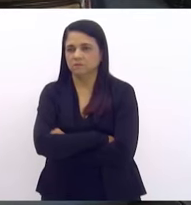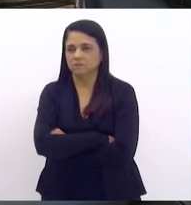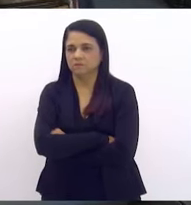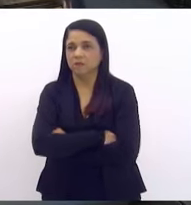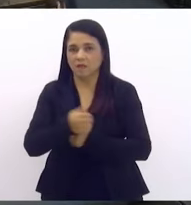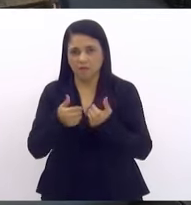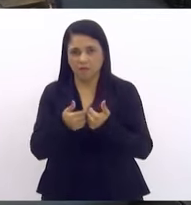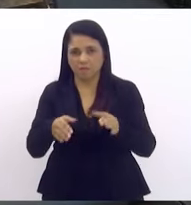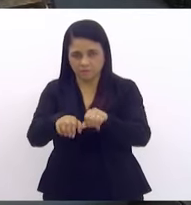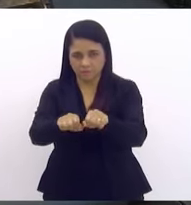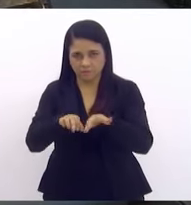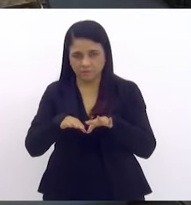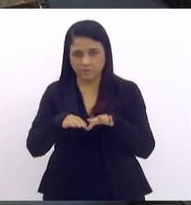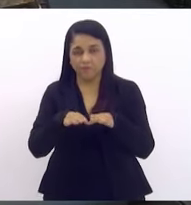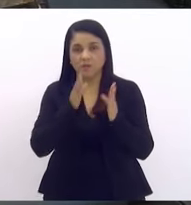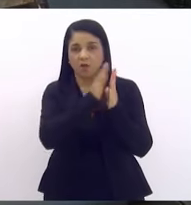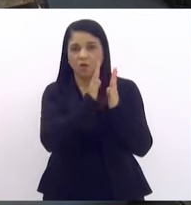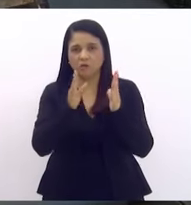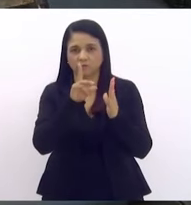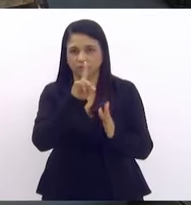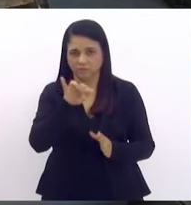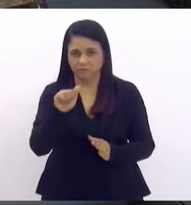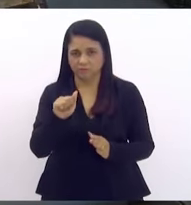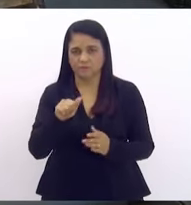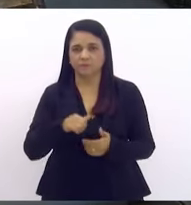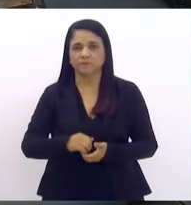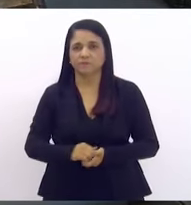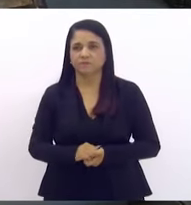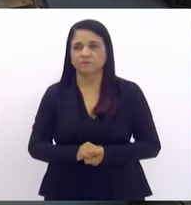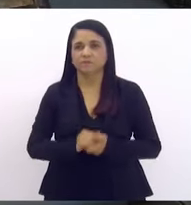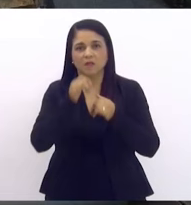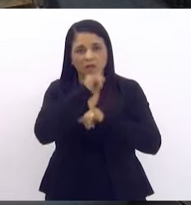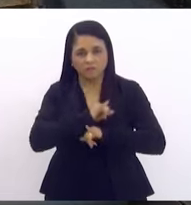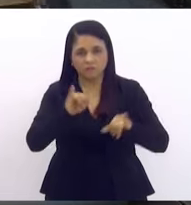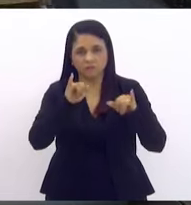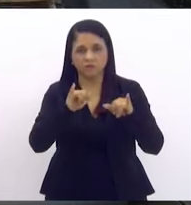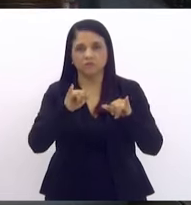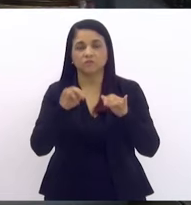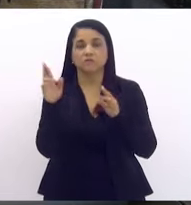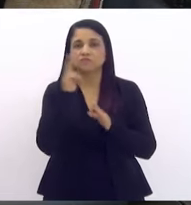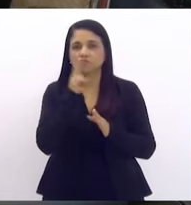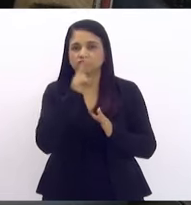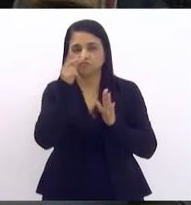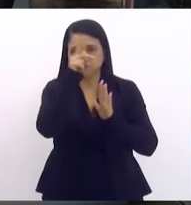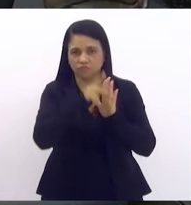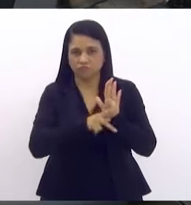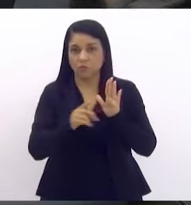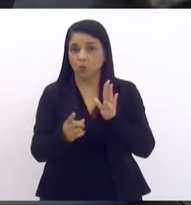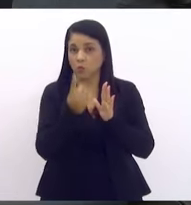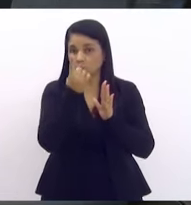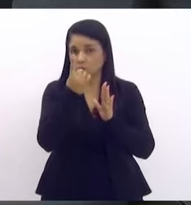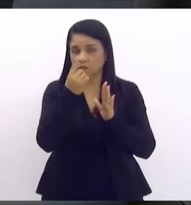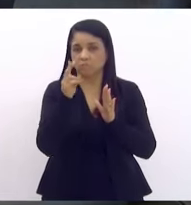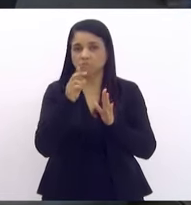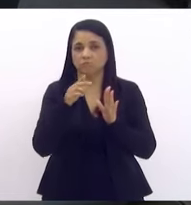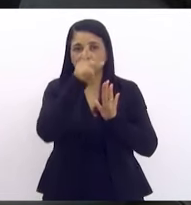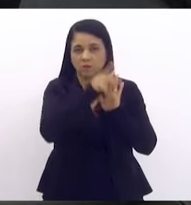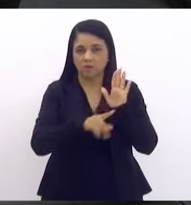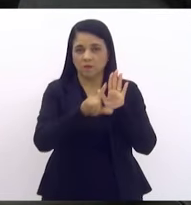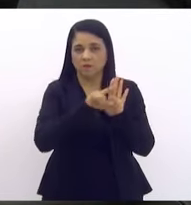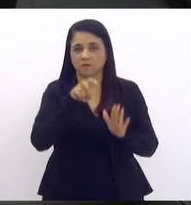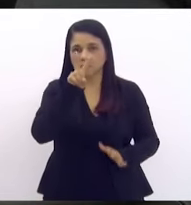está reaberta a sessão passa-se à ordem do dia anuncio regime de urgência em discussão única projeto de lei